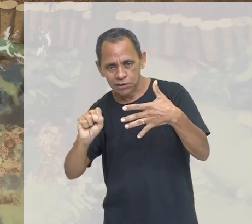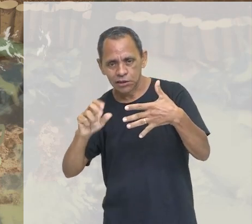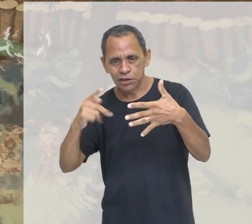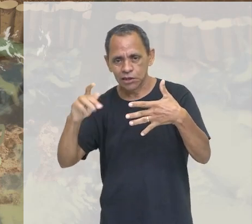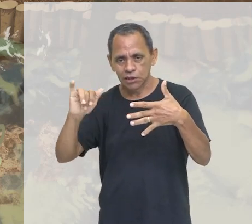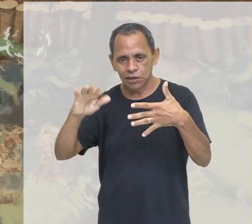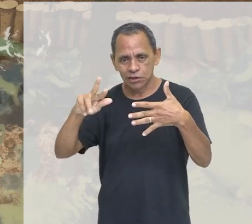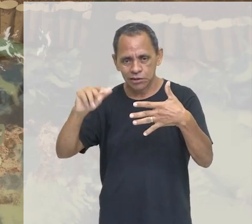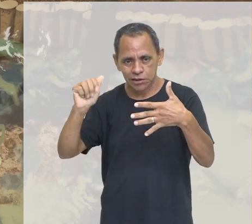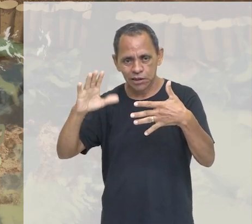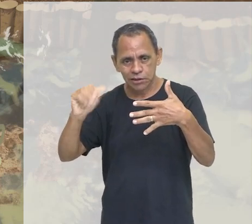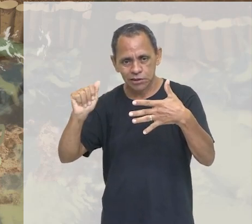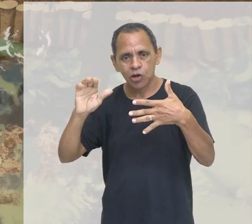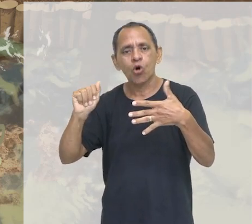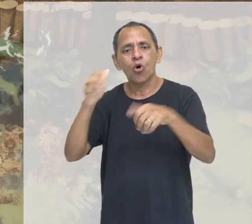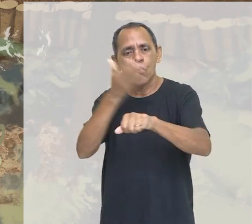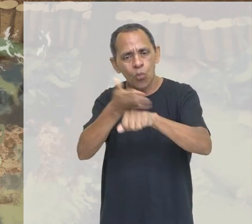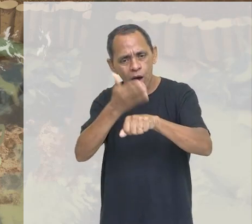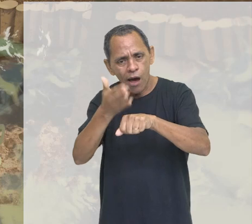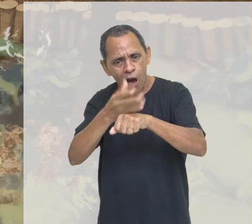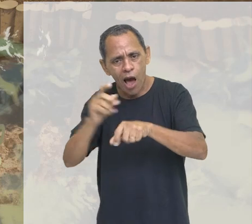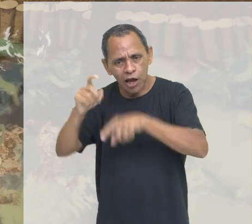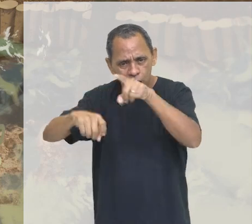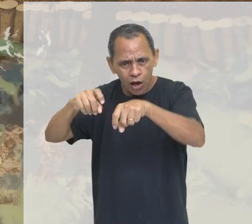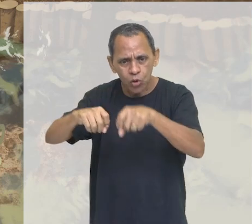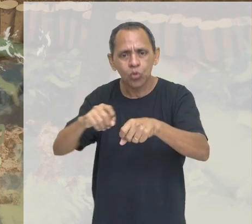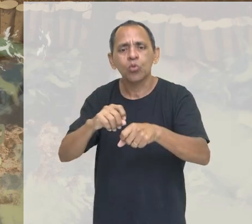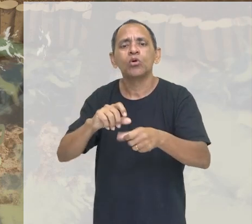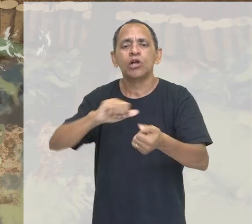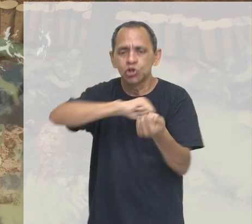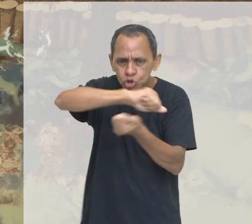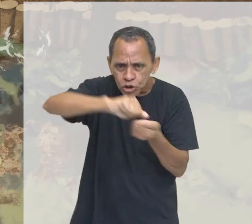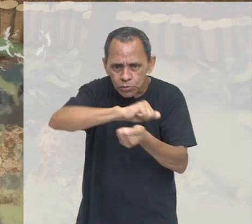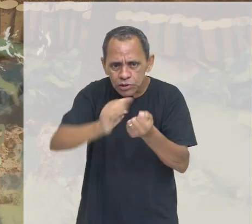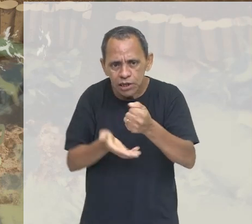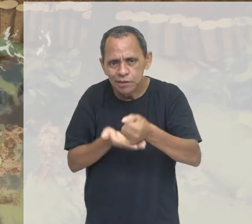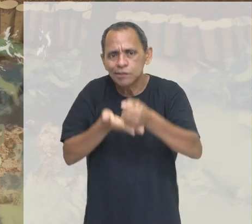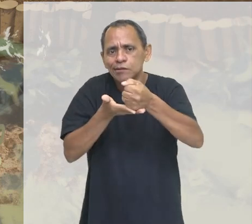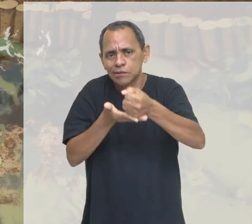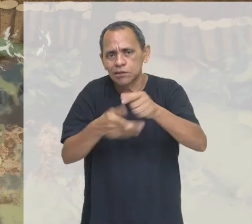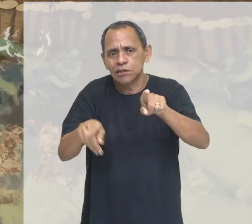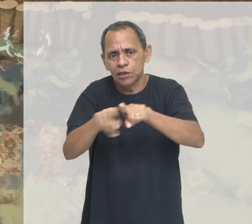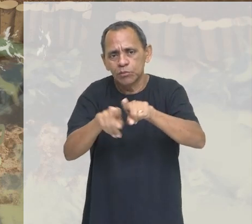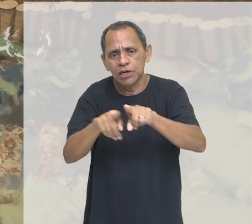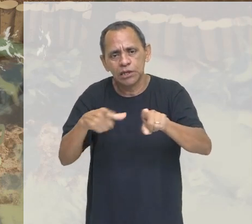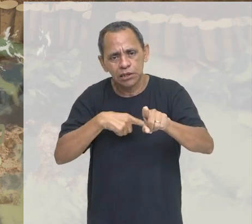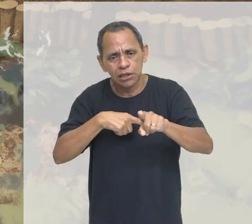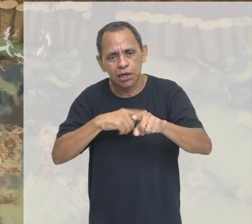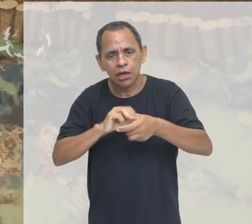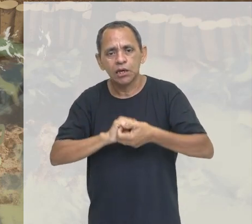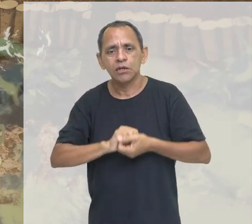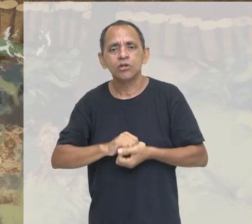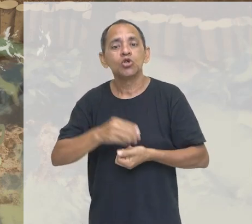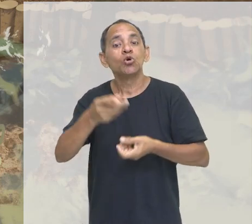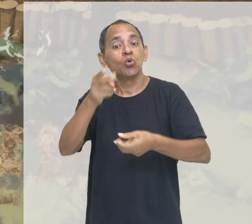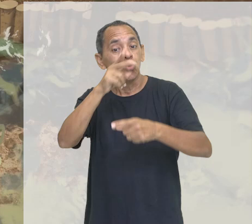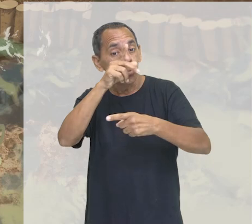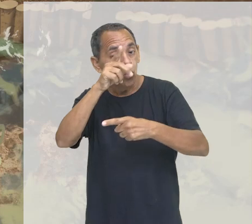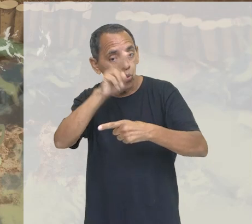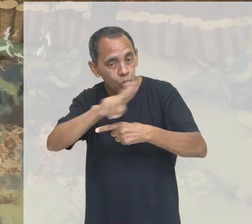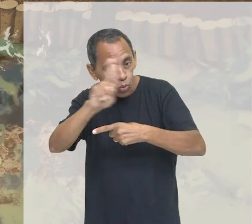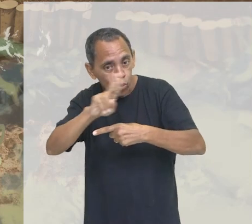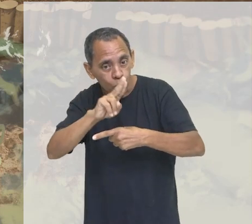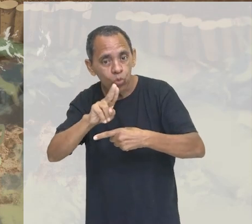práticas modernas agrícolas, traz sustentabilidade, existe também a aplicação em